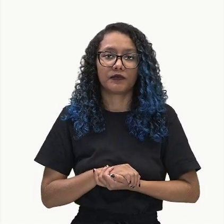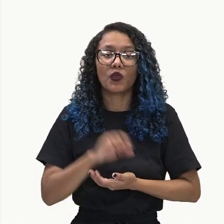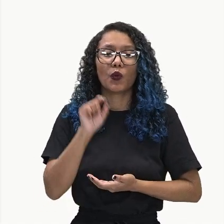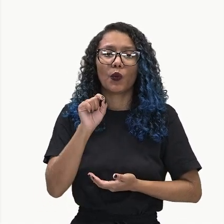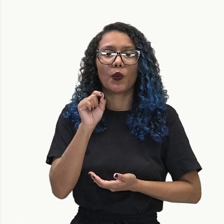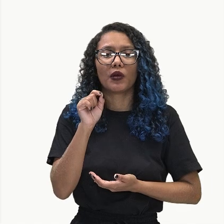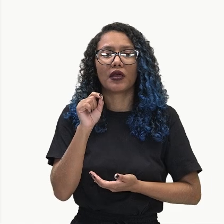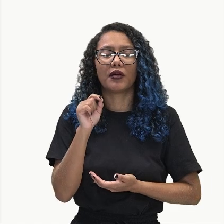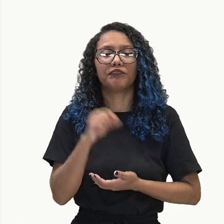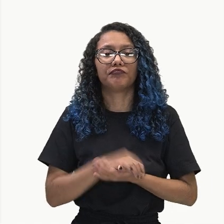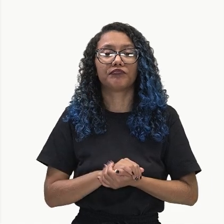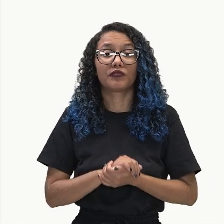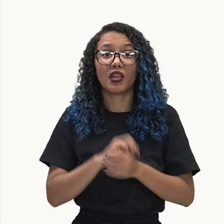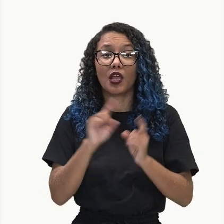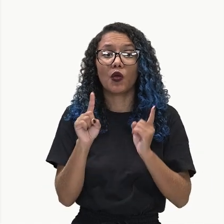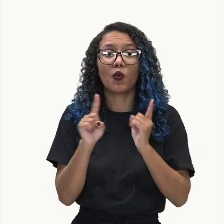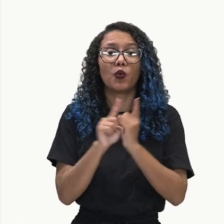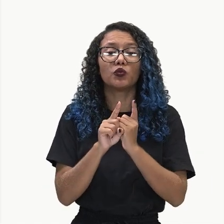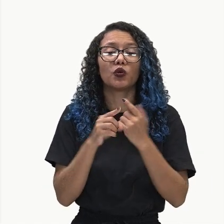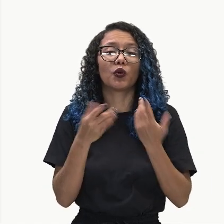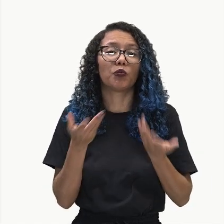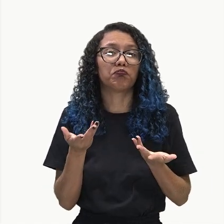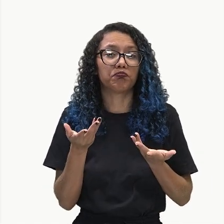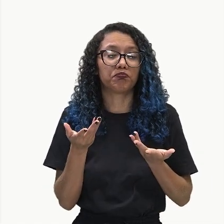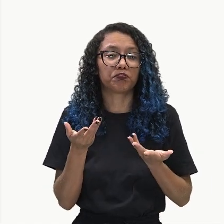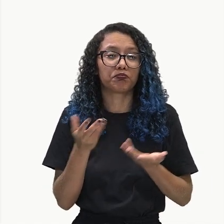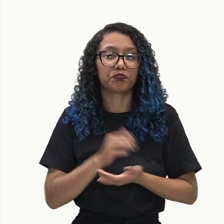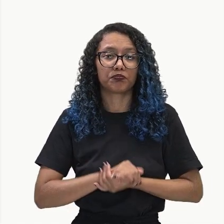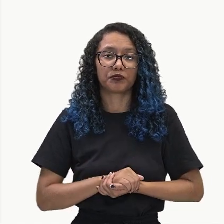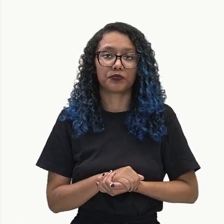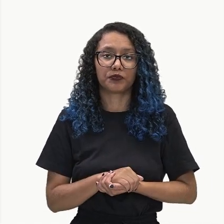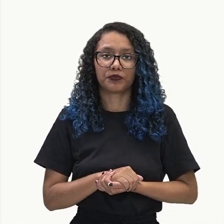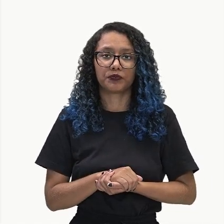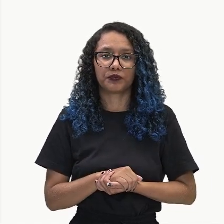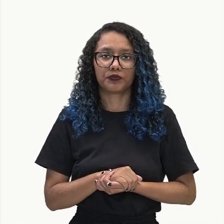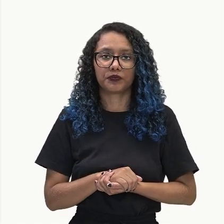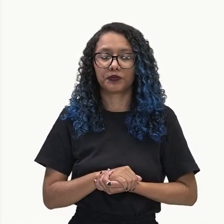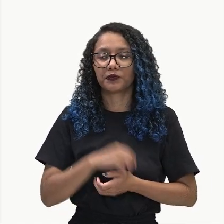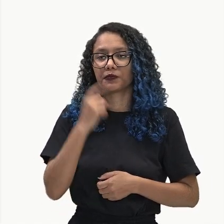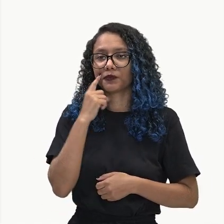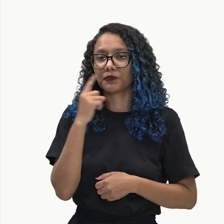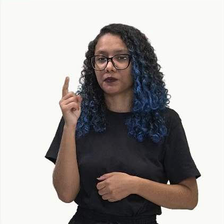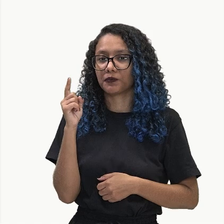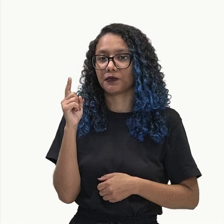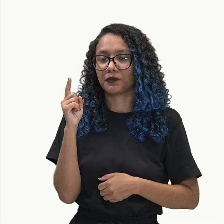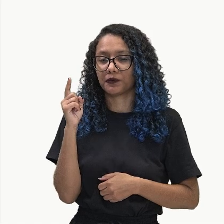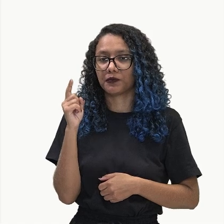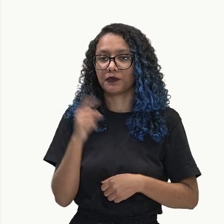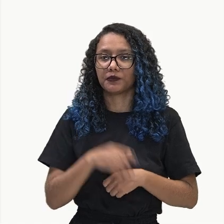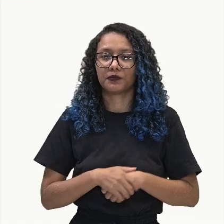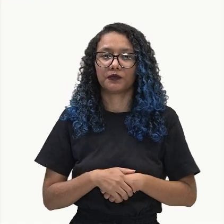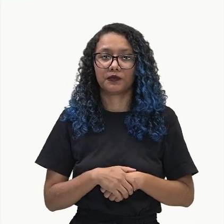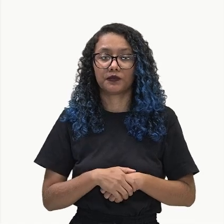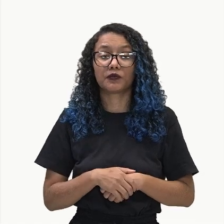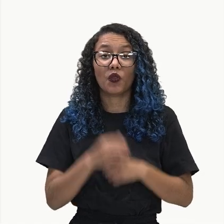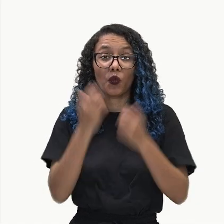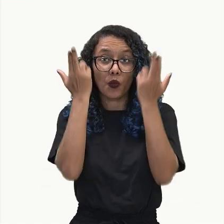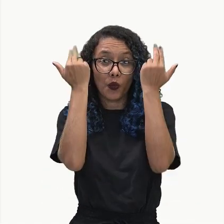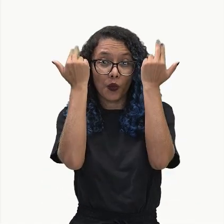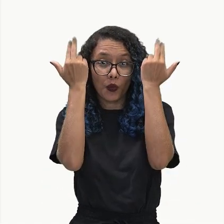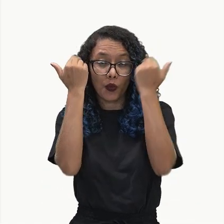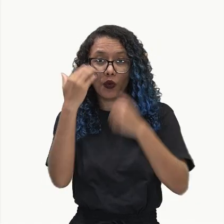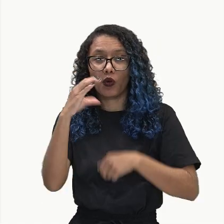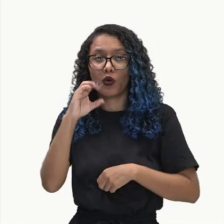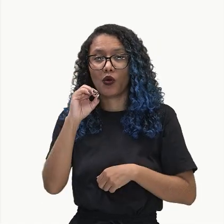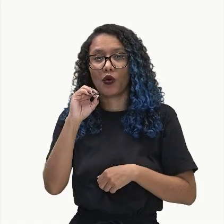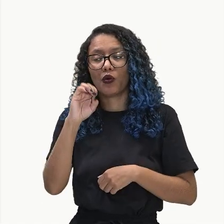com pajarita sale a seu encontro. Olha aqui, pessoal, a ilustração. O coelhinho já deu para saber o que